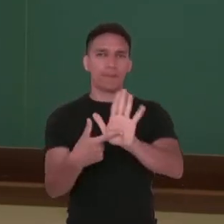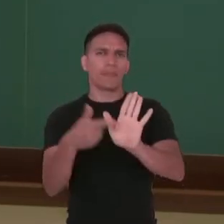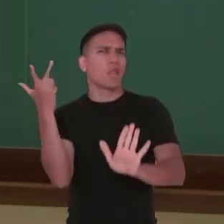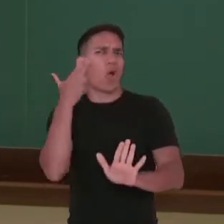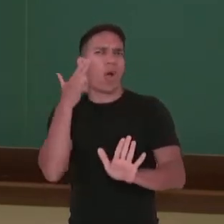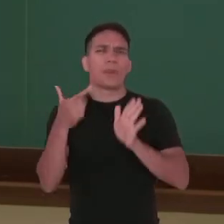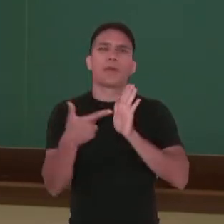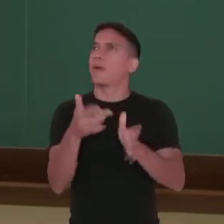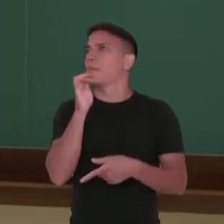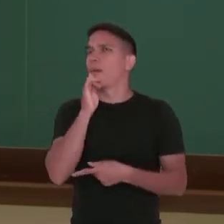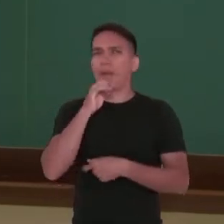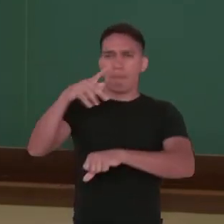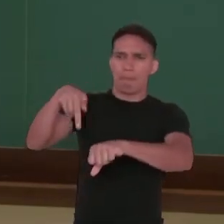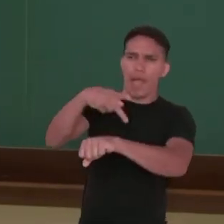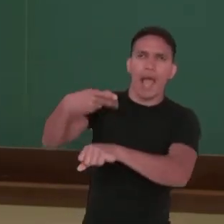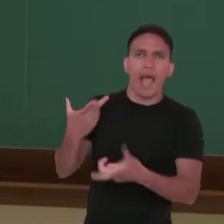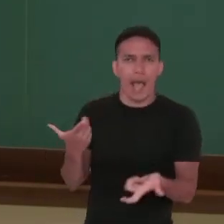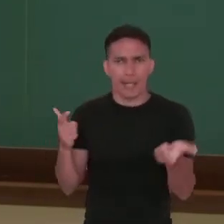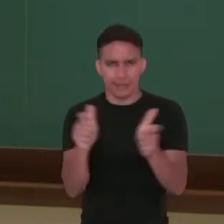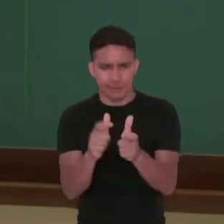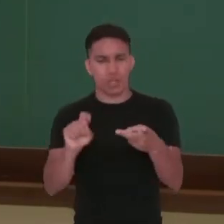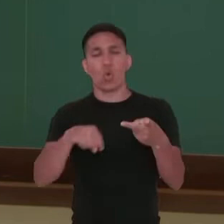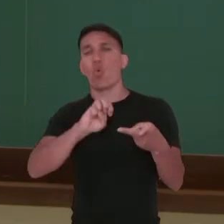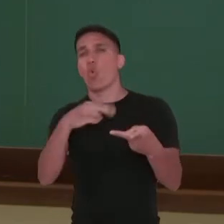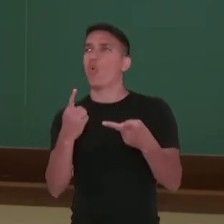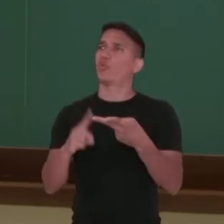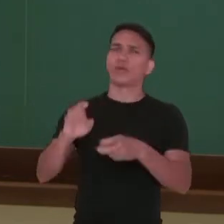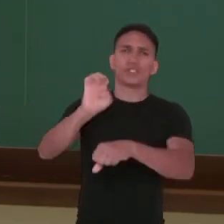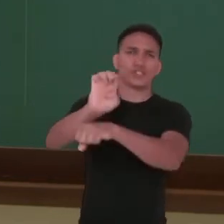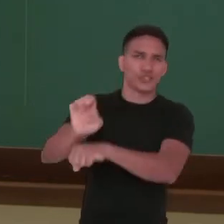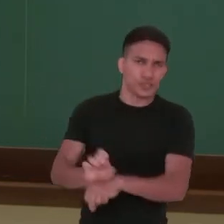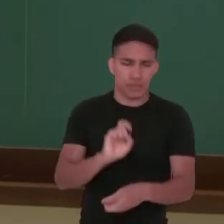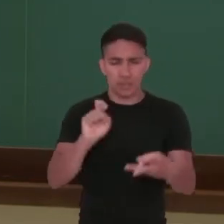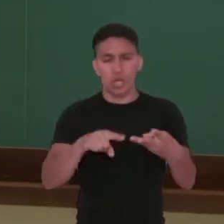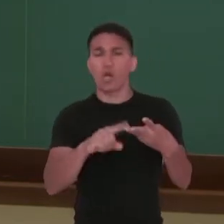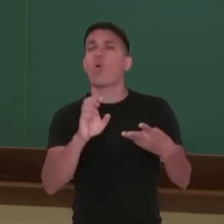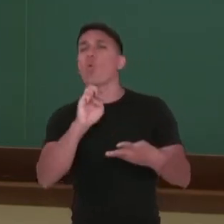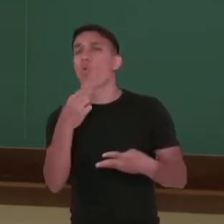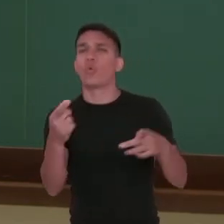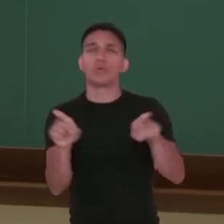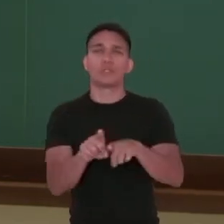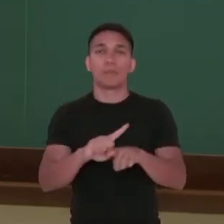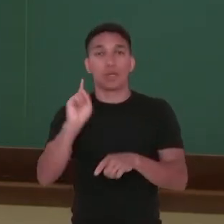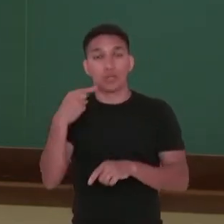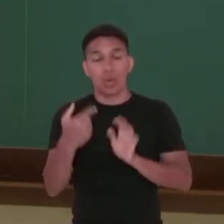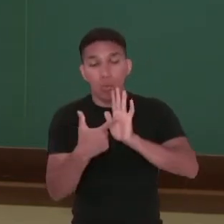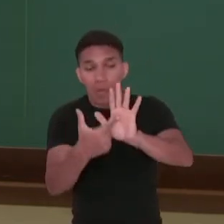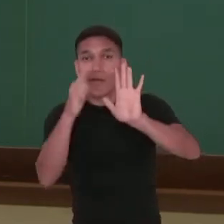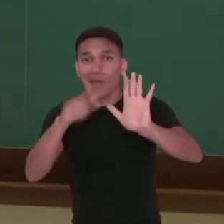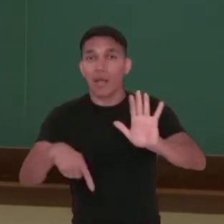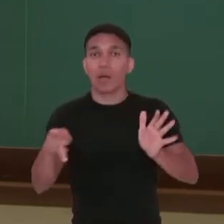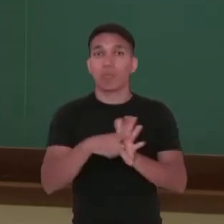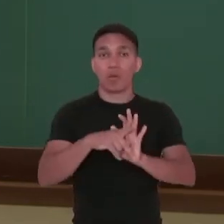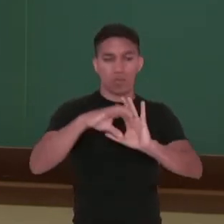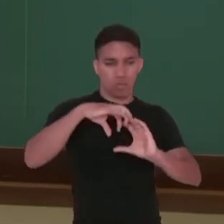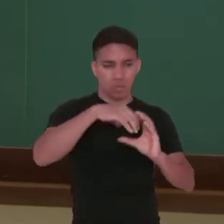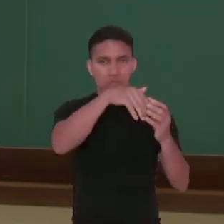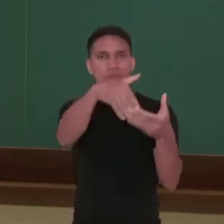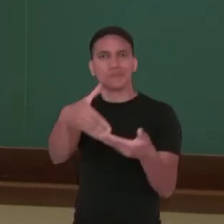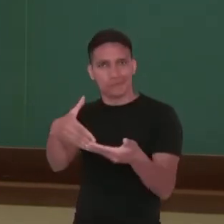um mapa de um país, de um estado, ou mesmo aquele que nós chamamos de mapa mundi, que é o